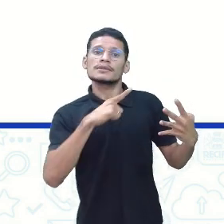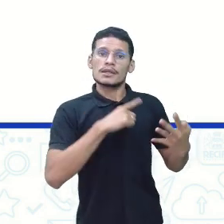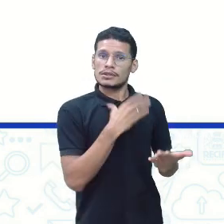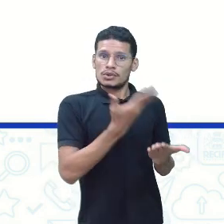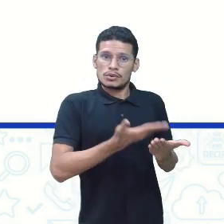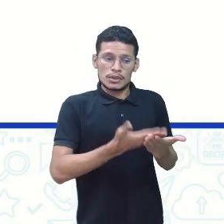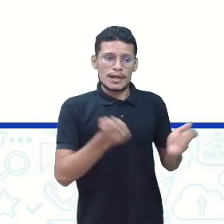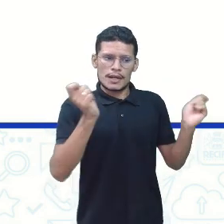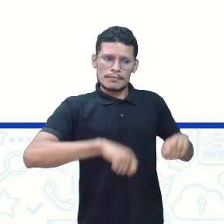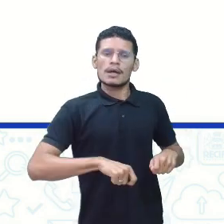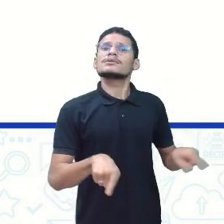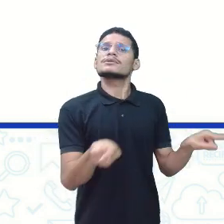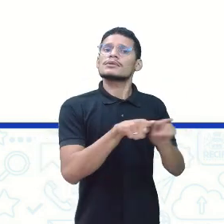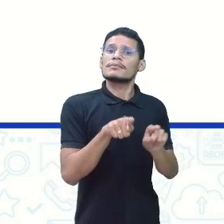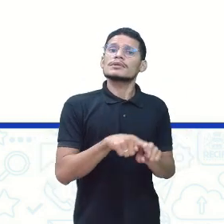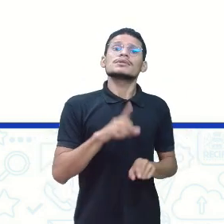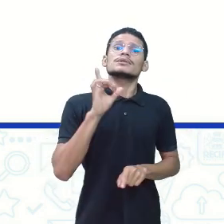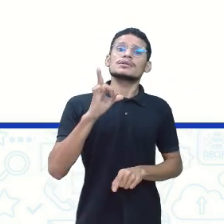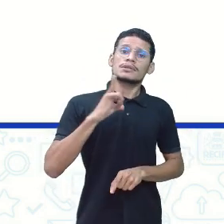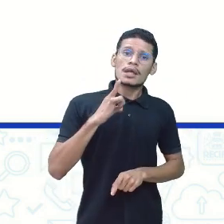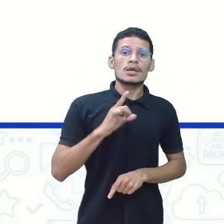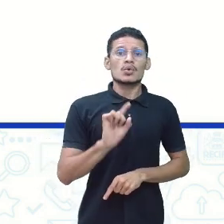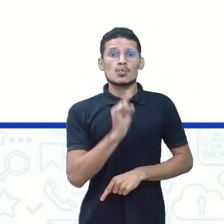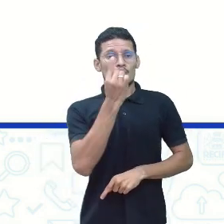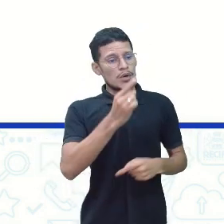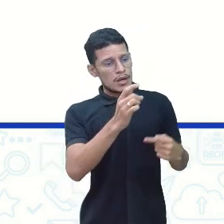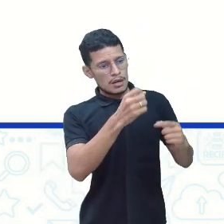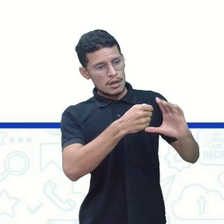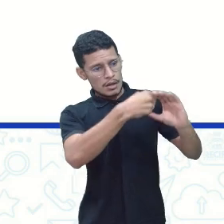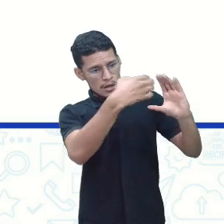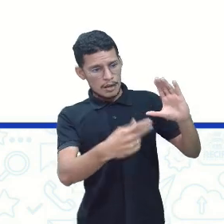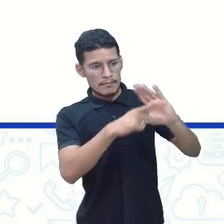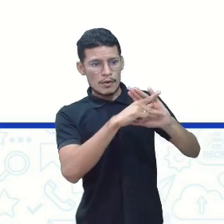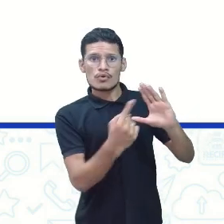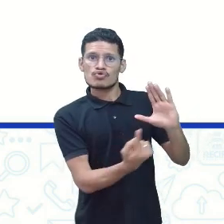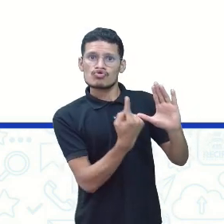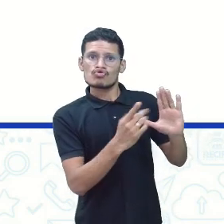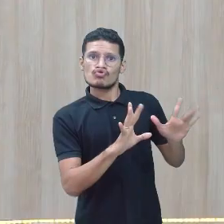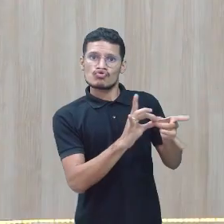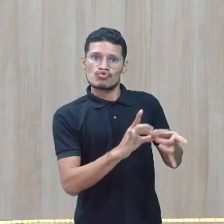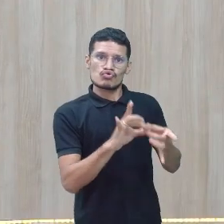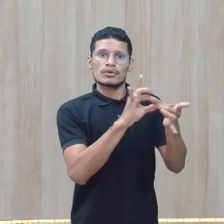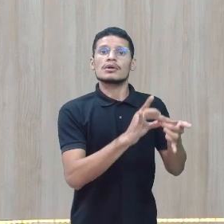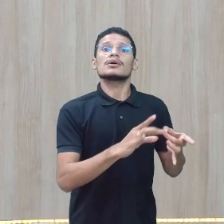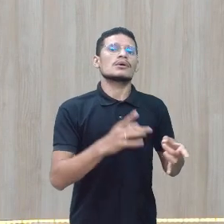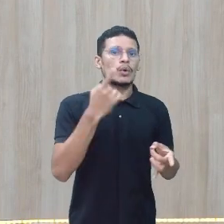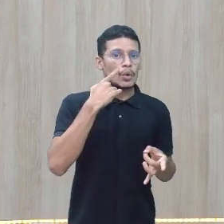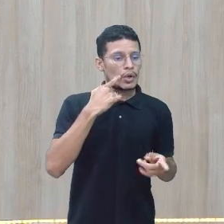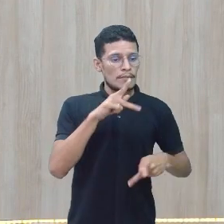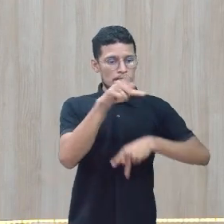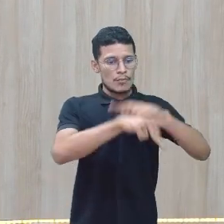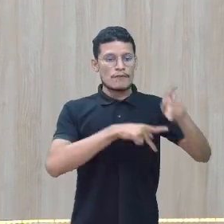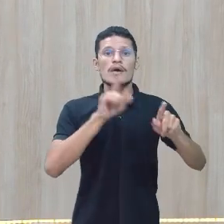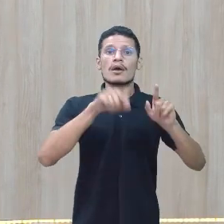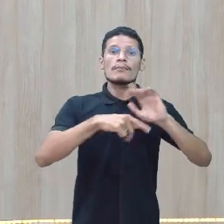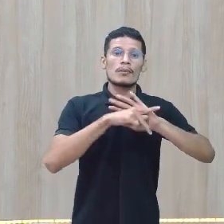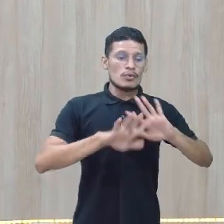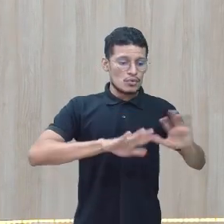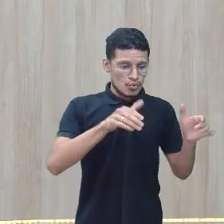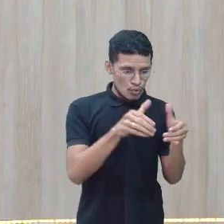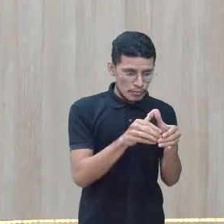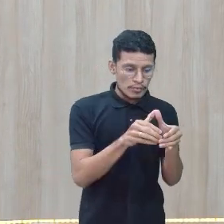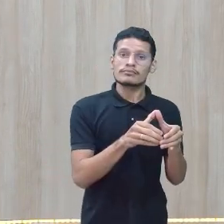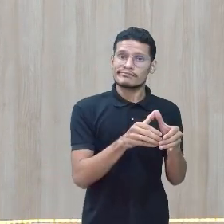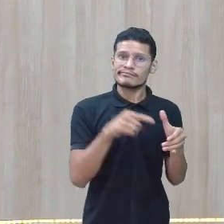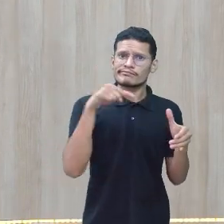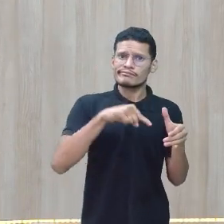estudar e que possuem pelo menos uma característica em comum. A ideia é que a gente perceba que uma população, ela é um grupo, vai